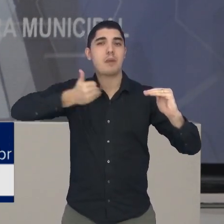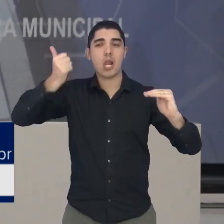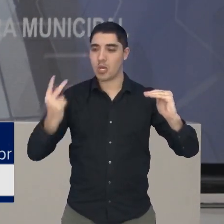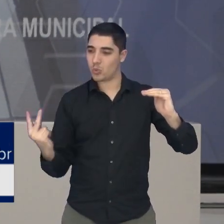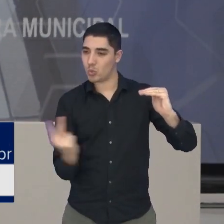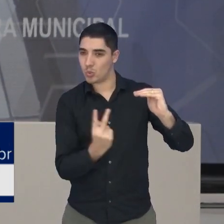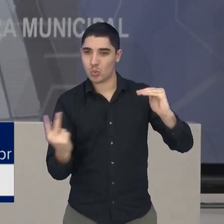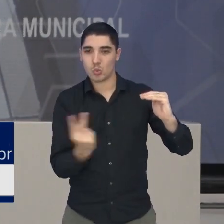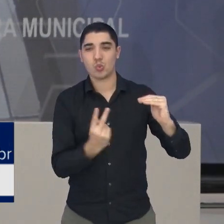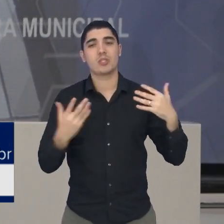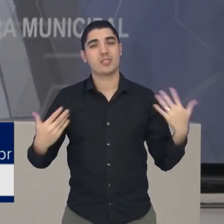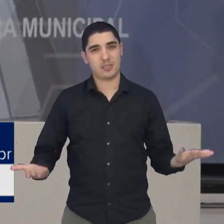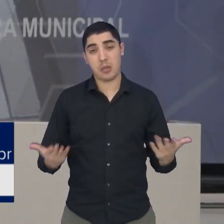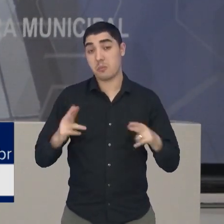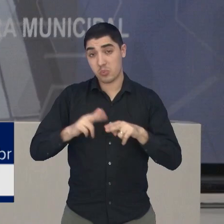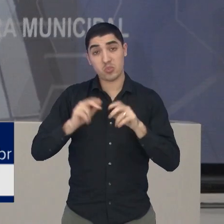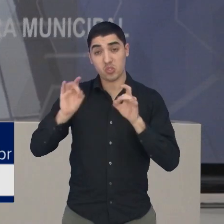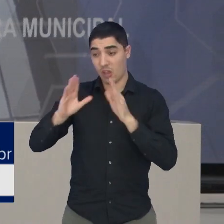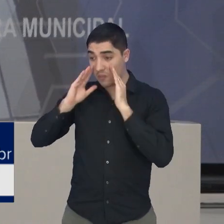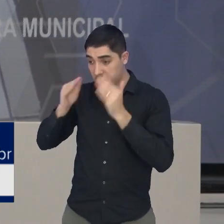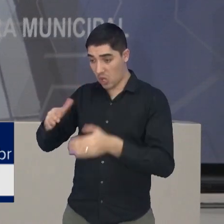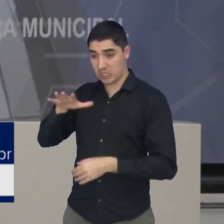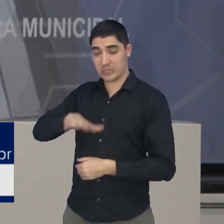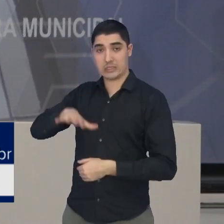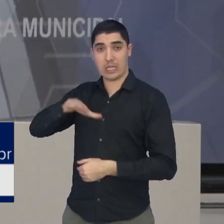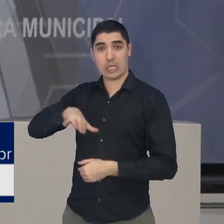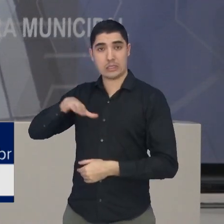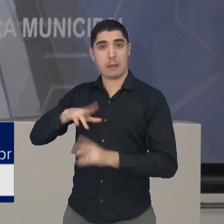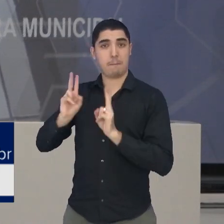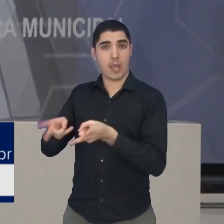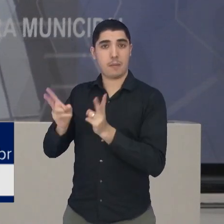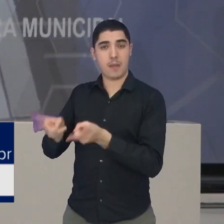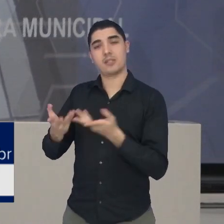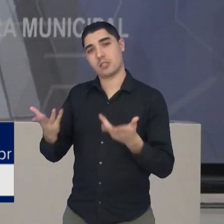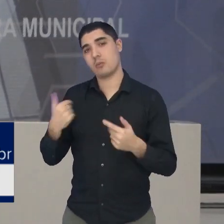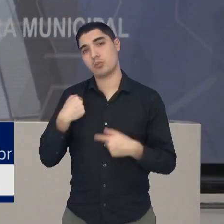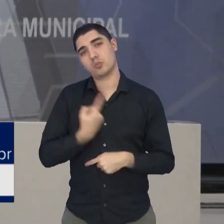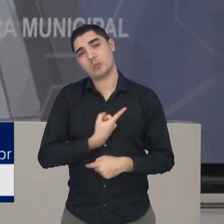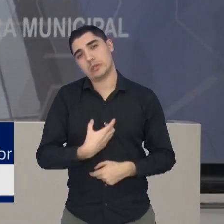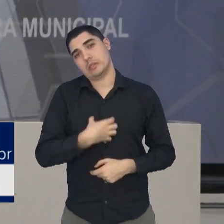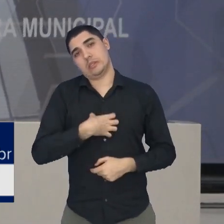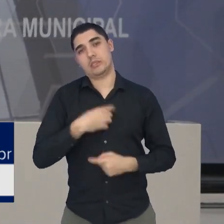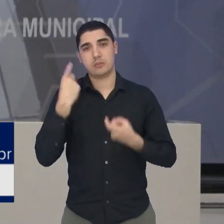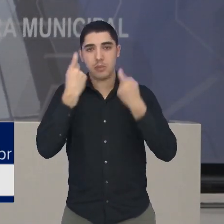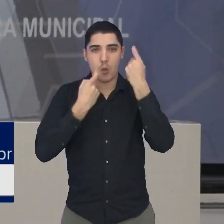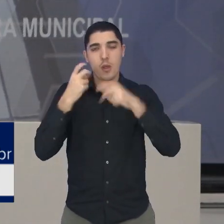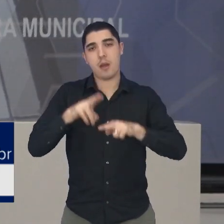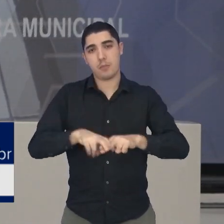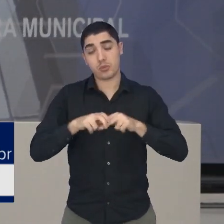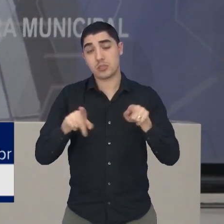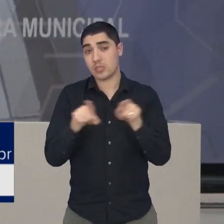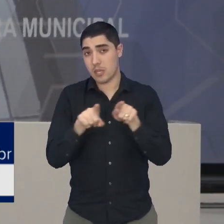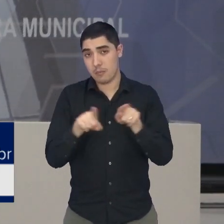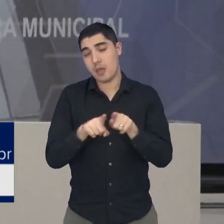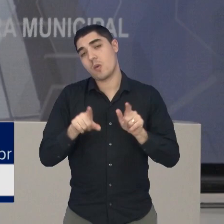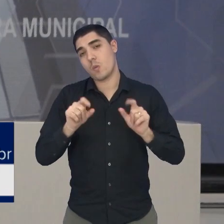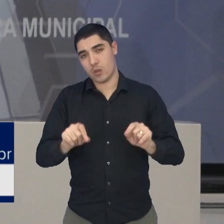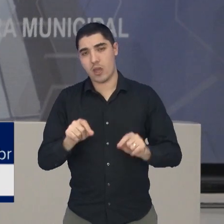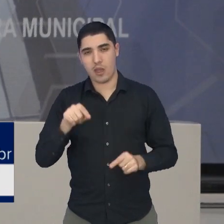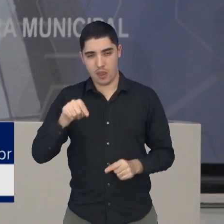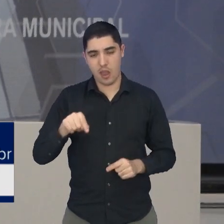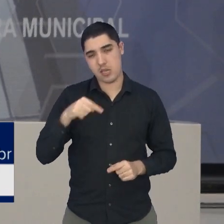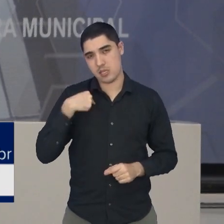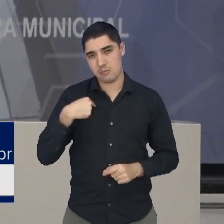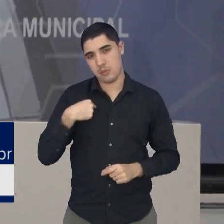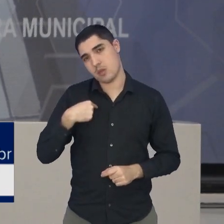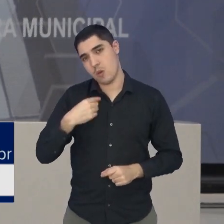que a gente vê nesse centro expandido. Então essa é a nossa preocupação e por isso também, dentro dessa